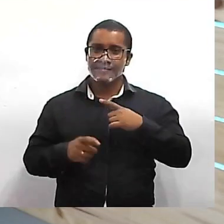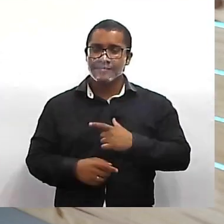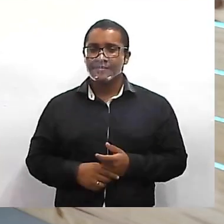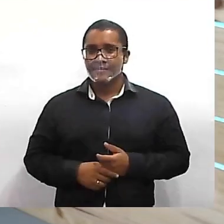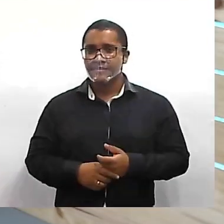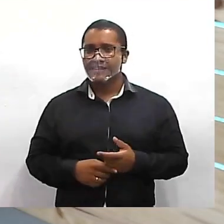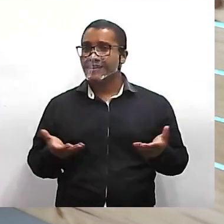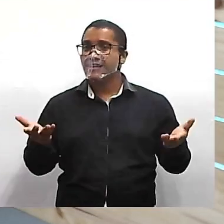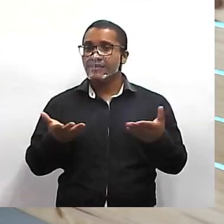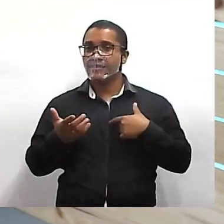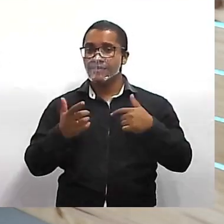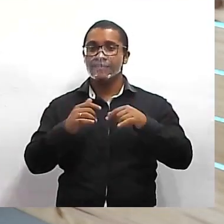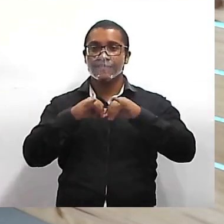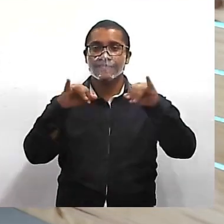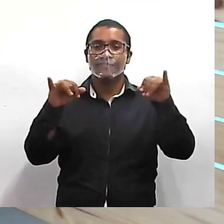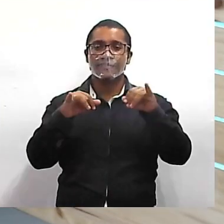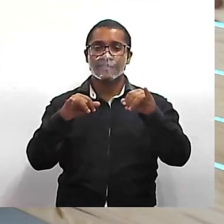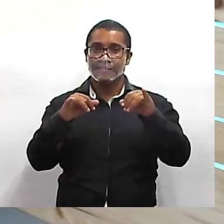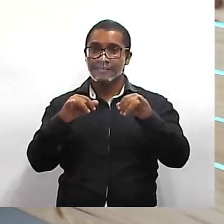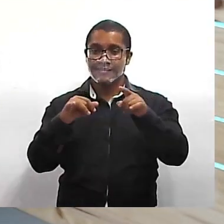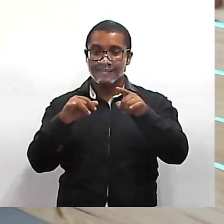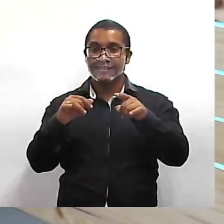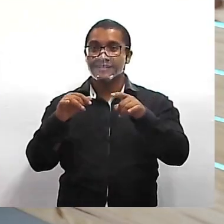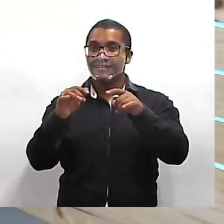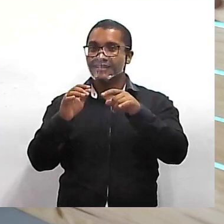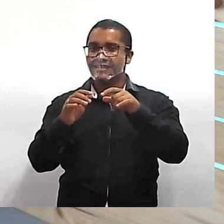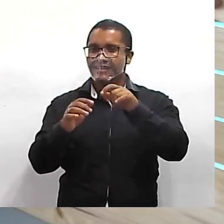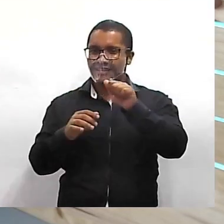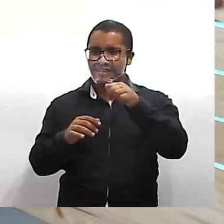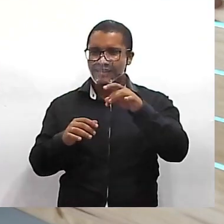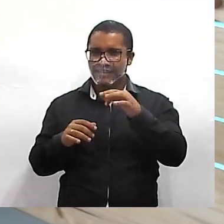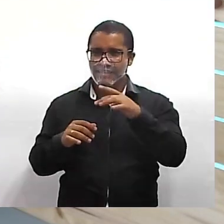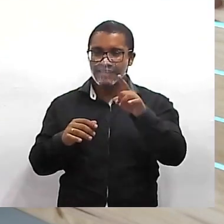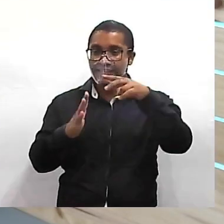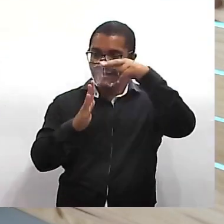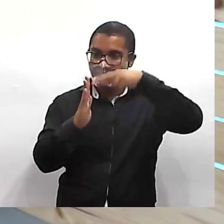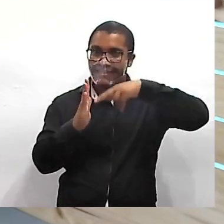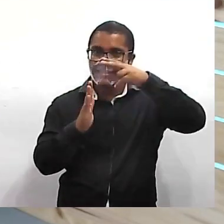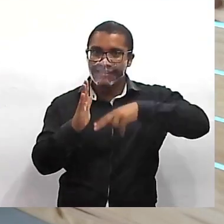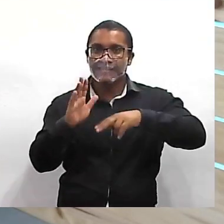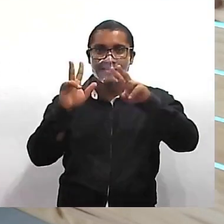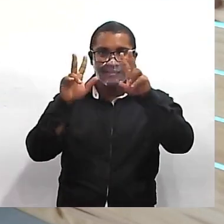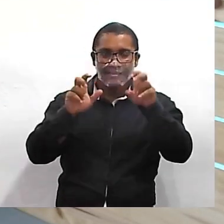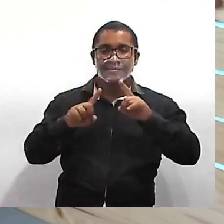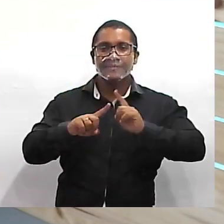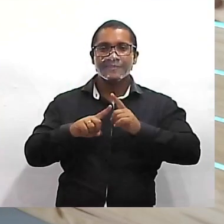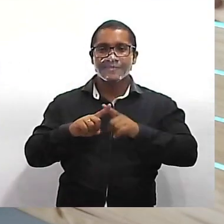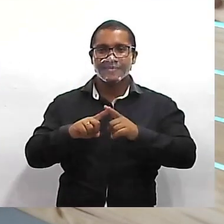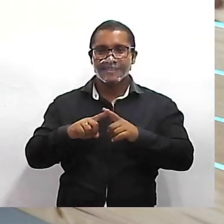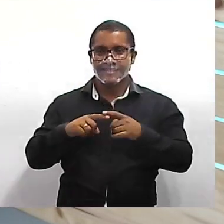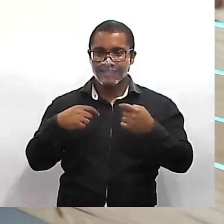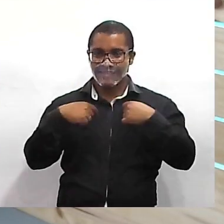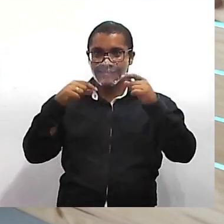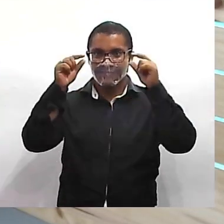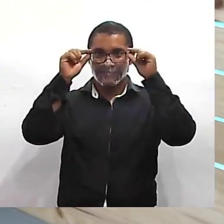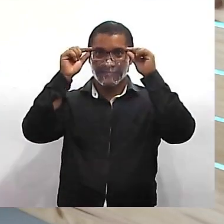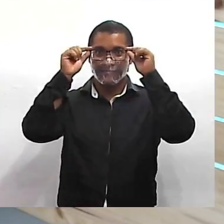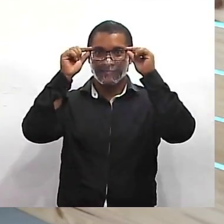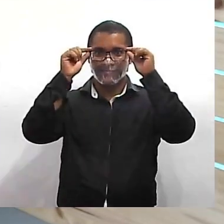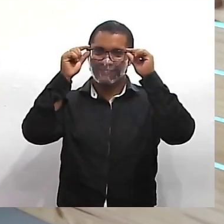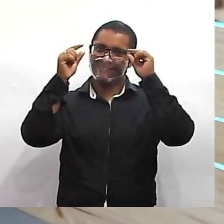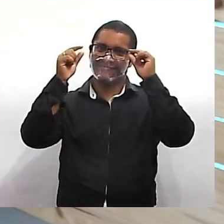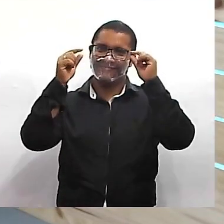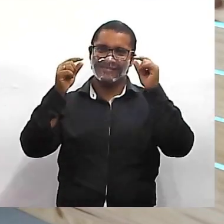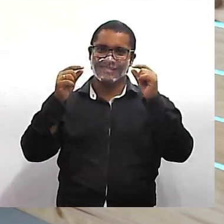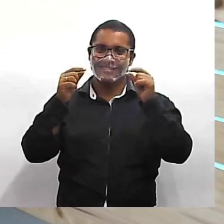pedir que o André sempre leia esses tópicos que eu vou comentar, Porque quem usa óculos sabe da dificuldade de